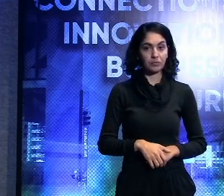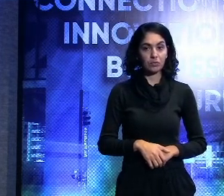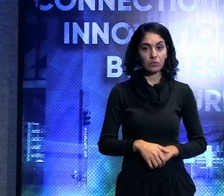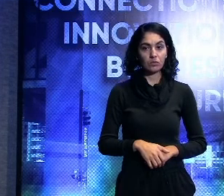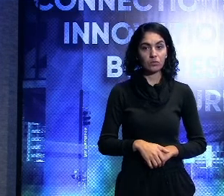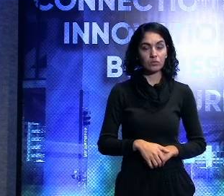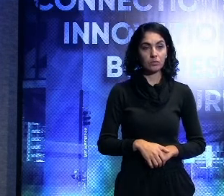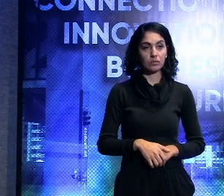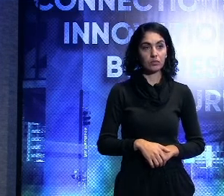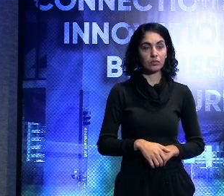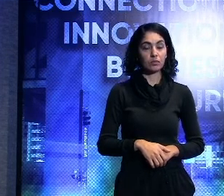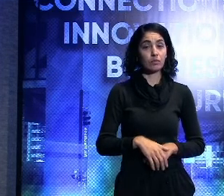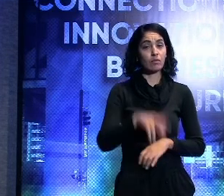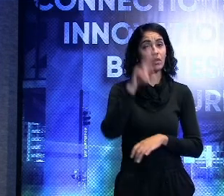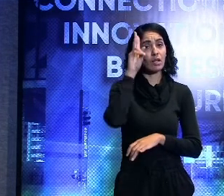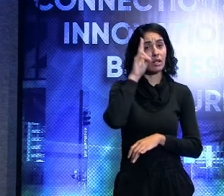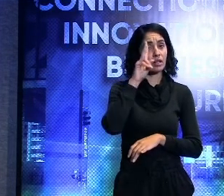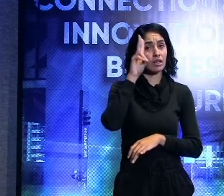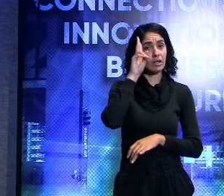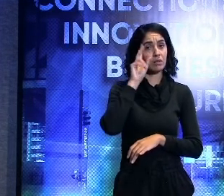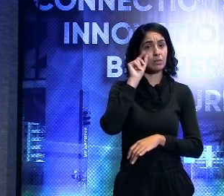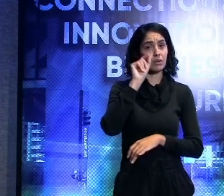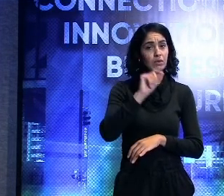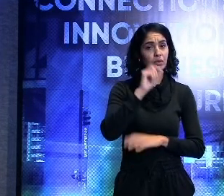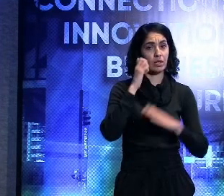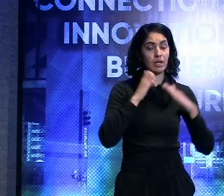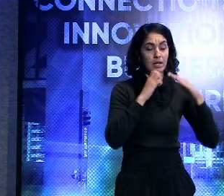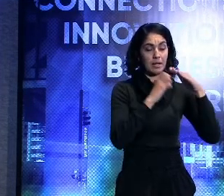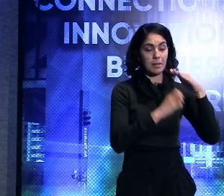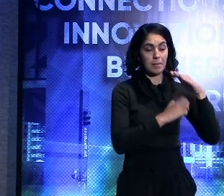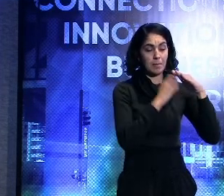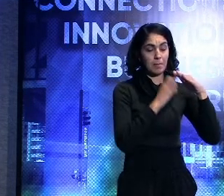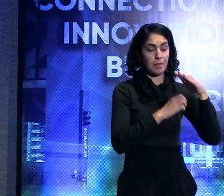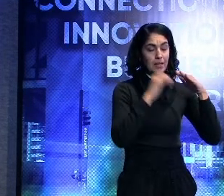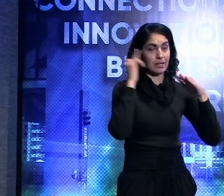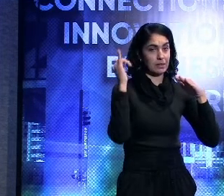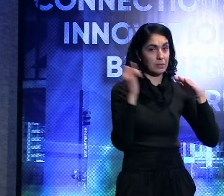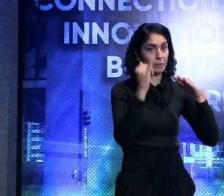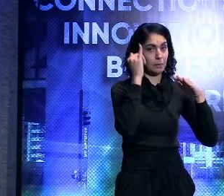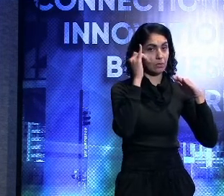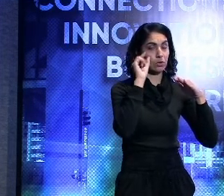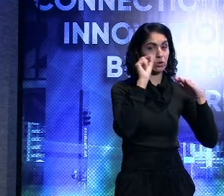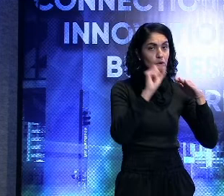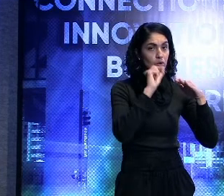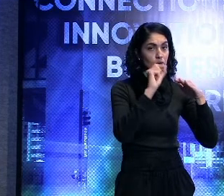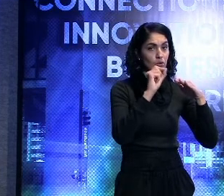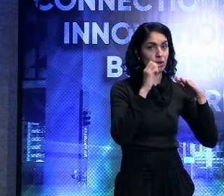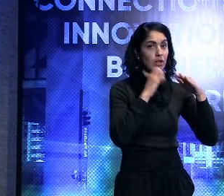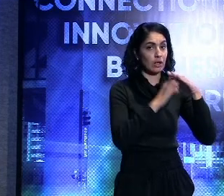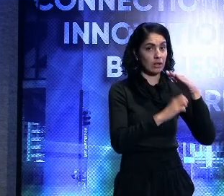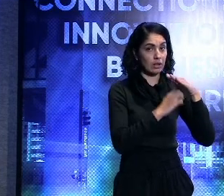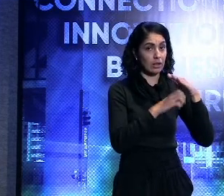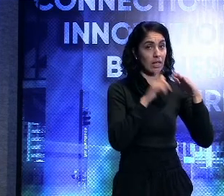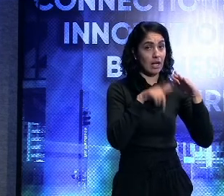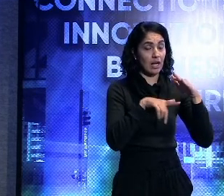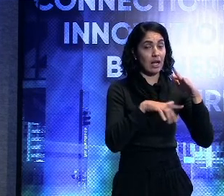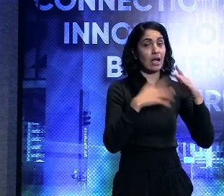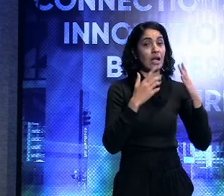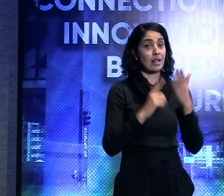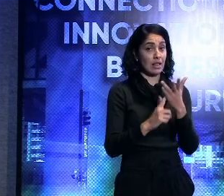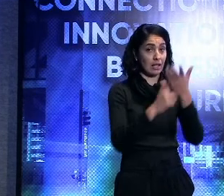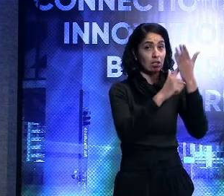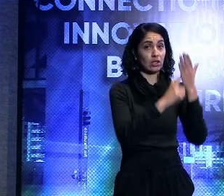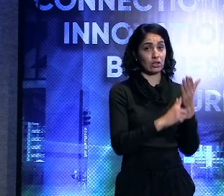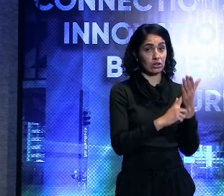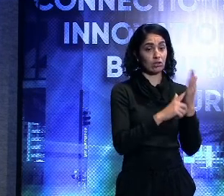Sempre lembrando, né, que em uma empresa fundamentalmente criada na tecnologia e apresentando um processo como esse, não faria